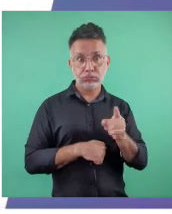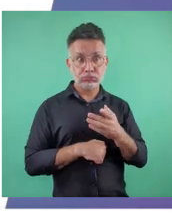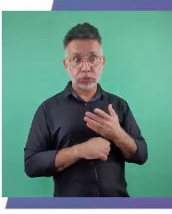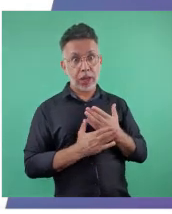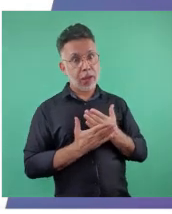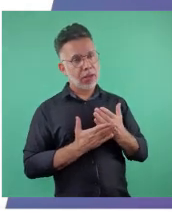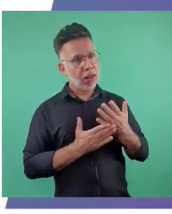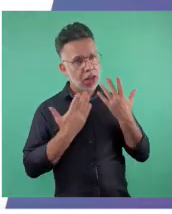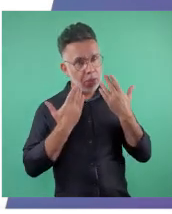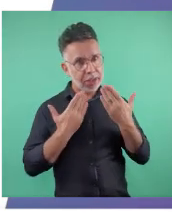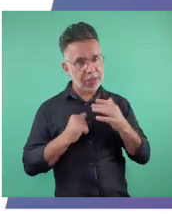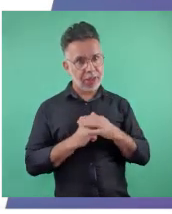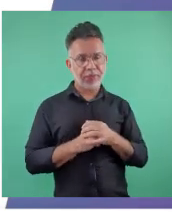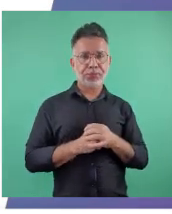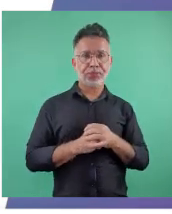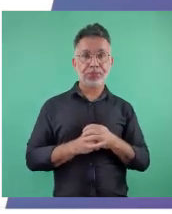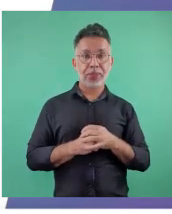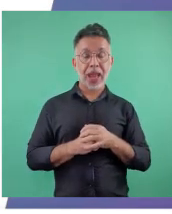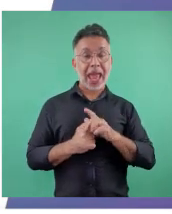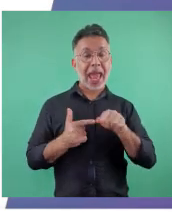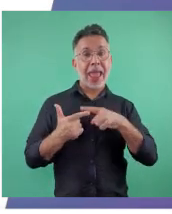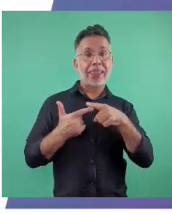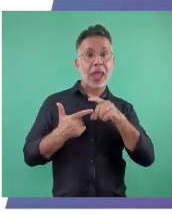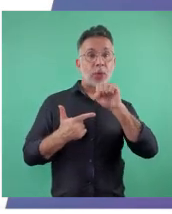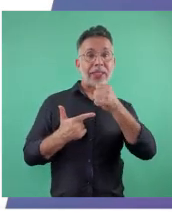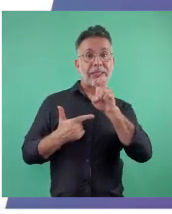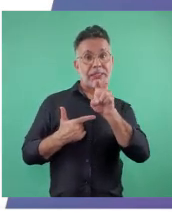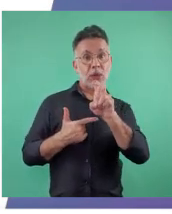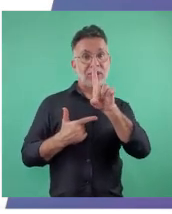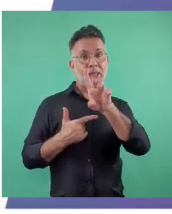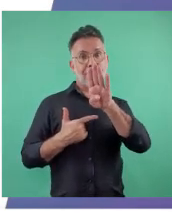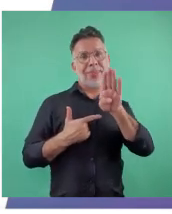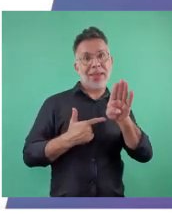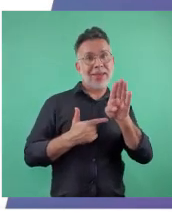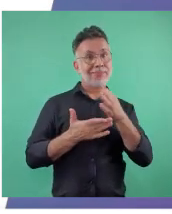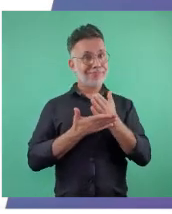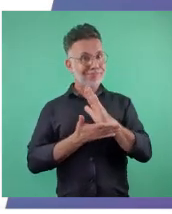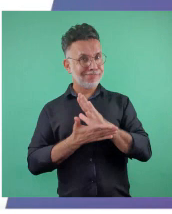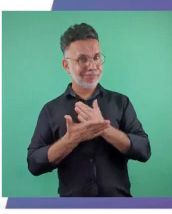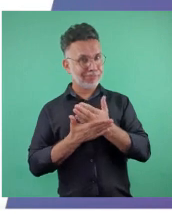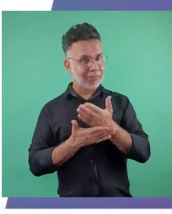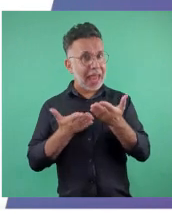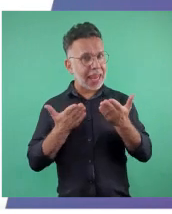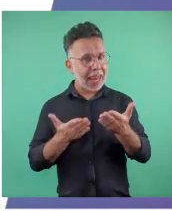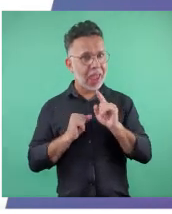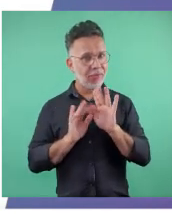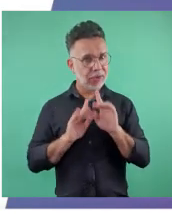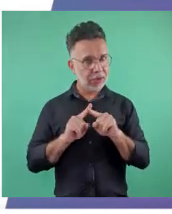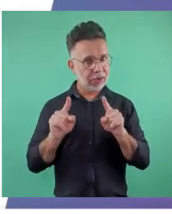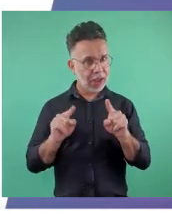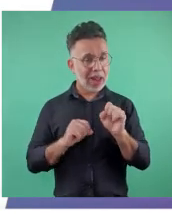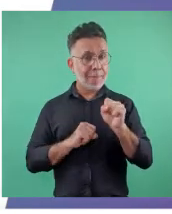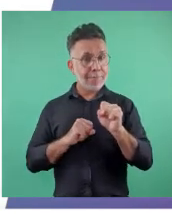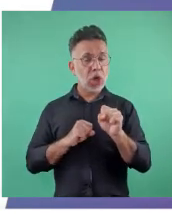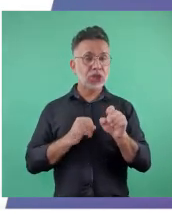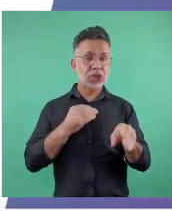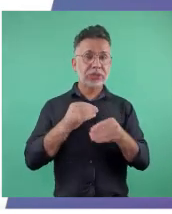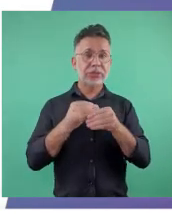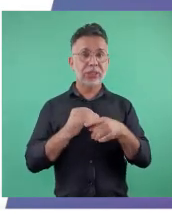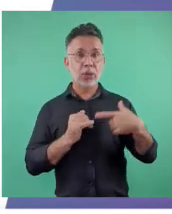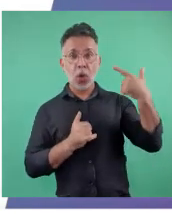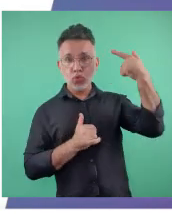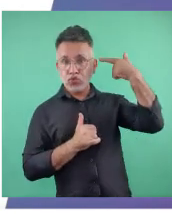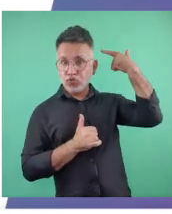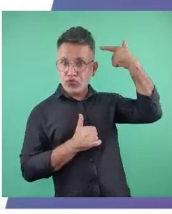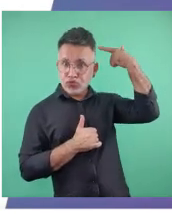ele já começa a ficar mais intenso. Até 85 dB, nós já estamos falando de um desconforto mais leve. E aí pode incluir